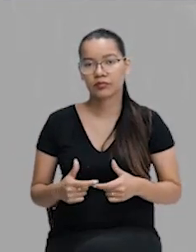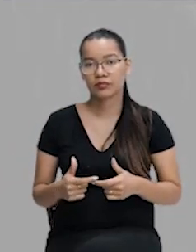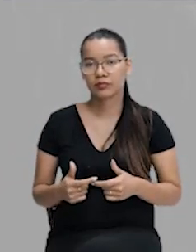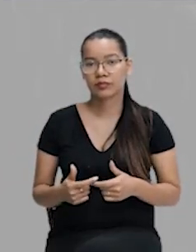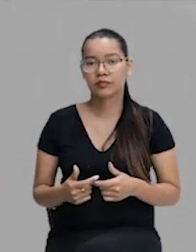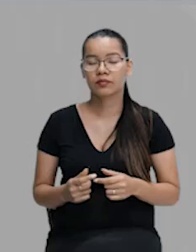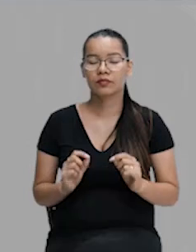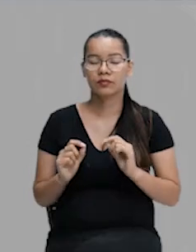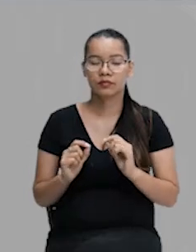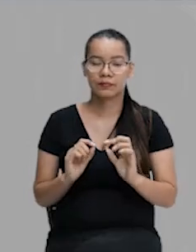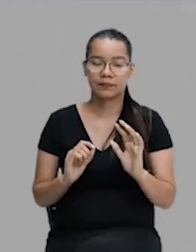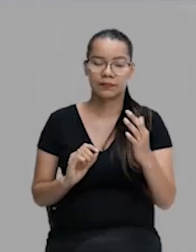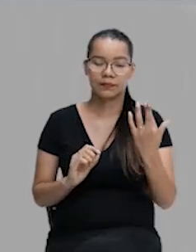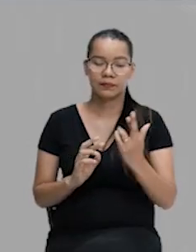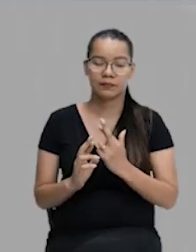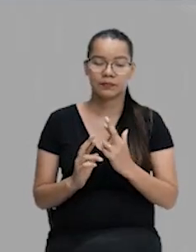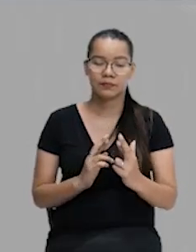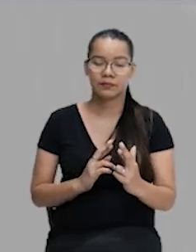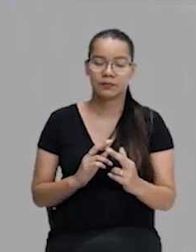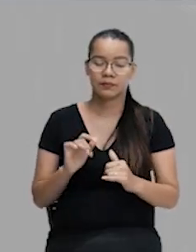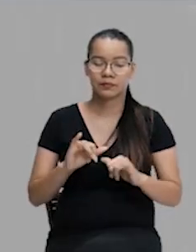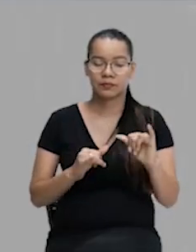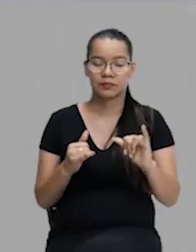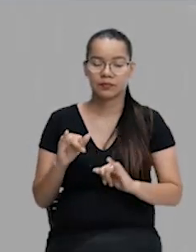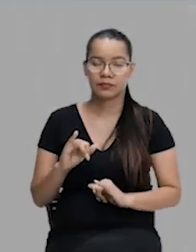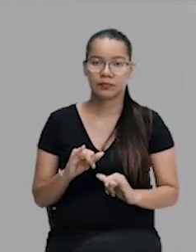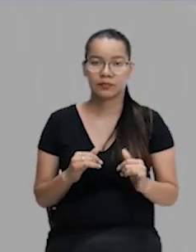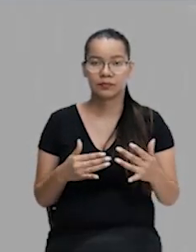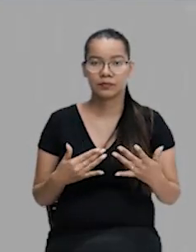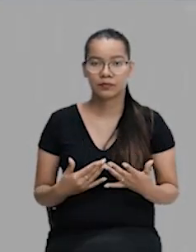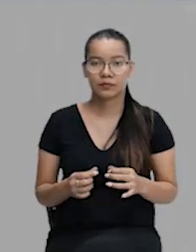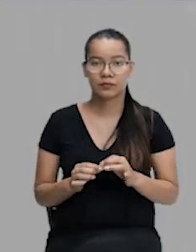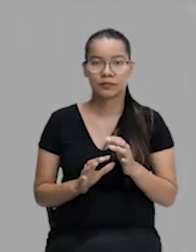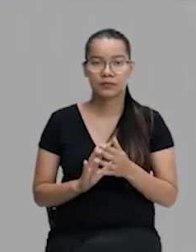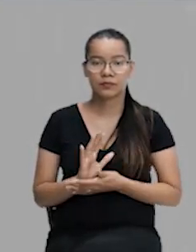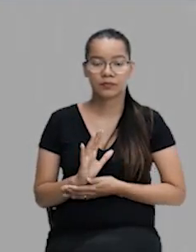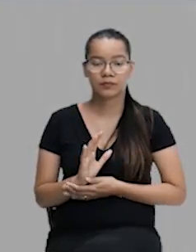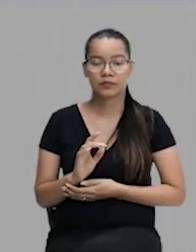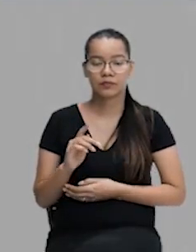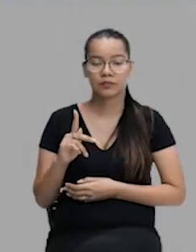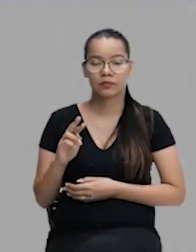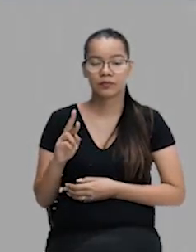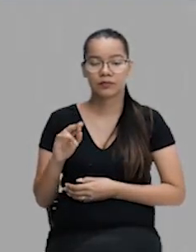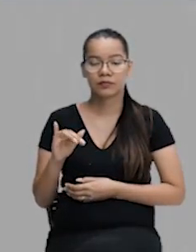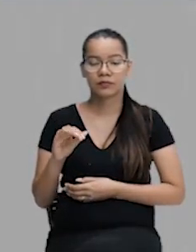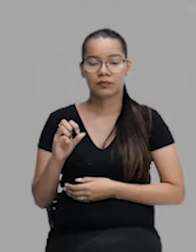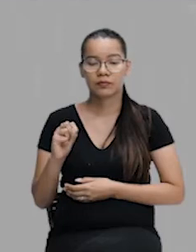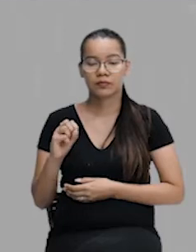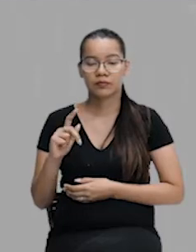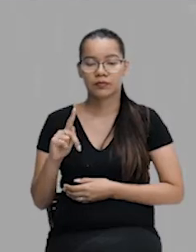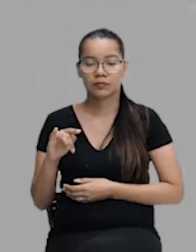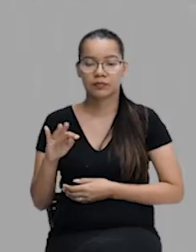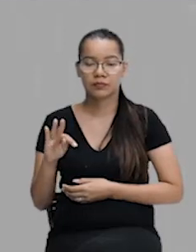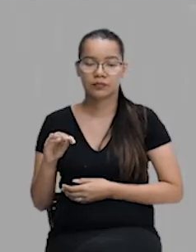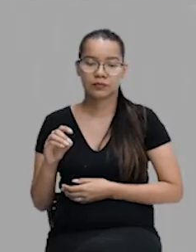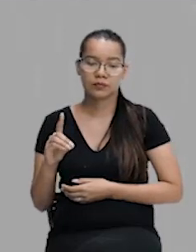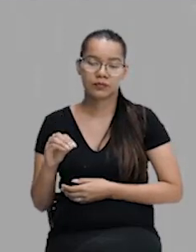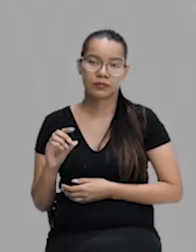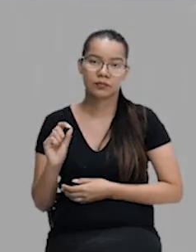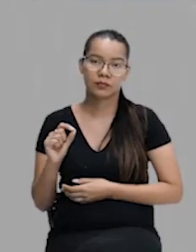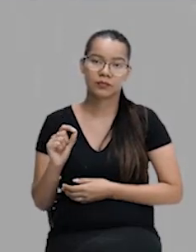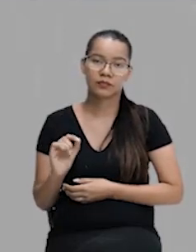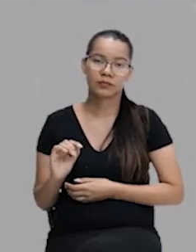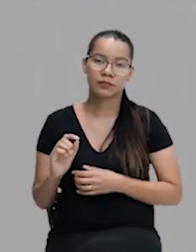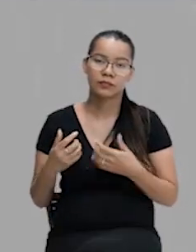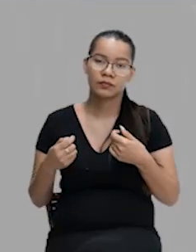ocorrendo a reação química, certo? Então, formou um precipitado, é uma condição para